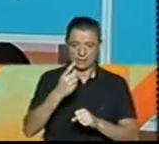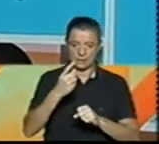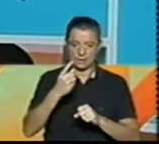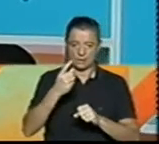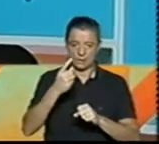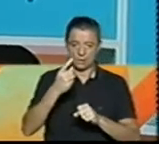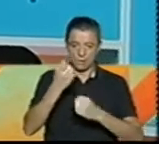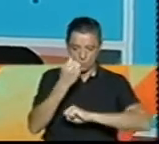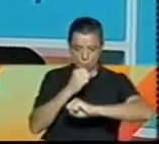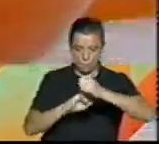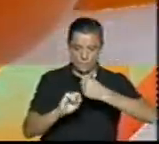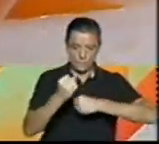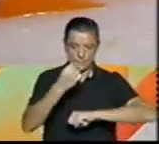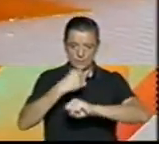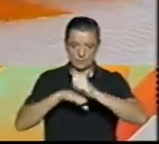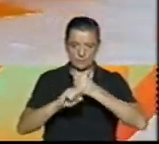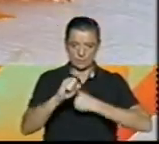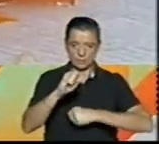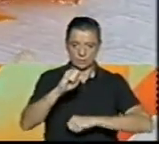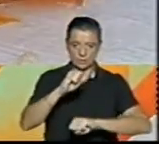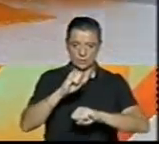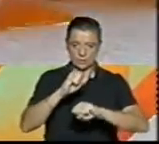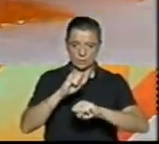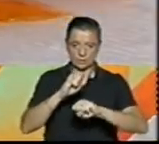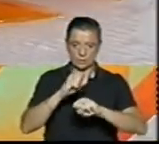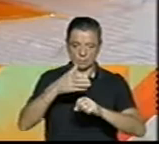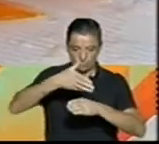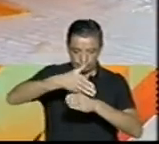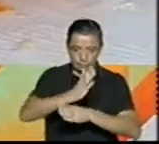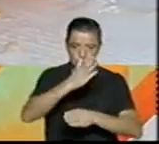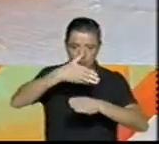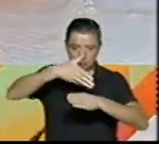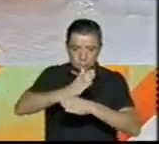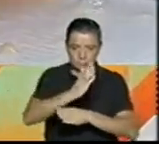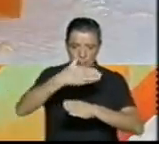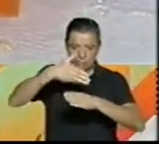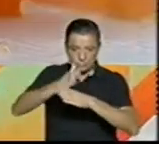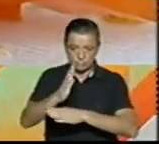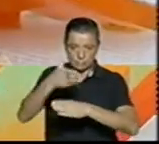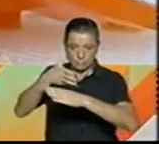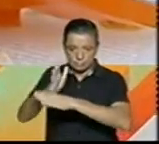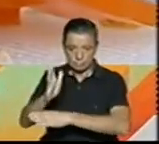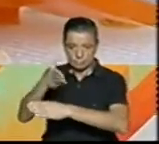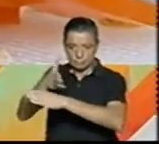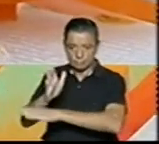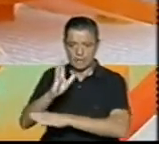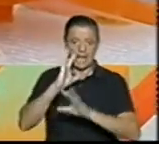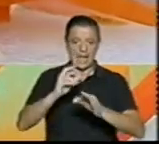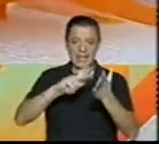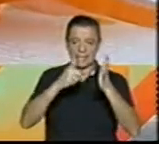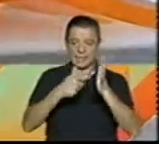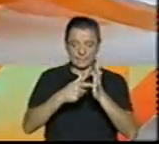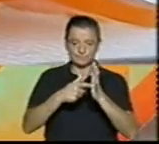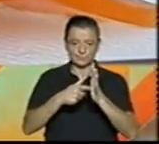assim, muito devagar, com a faca de cima para baixo. E, essa é a arte. Exatamente. E depois, eu